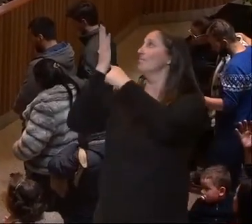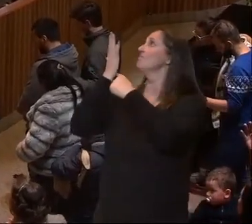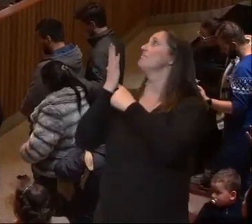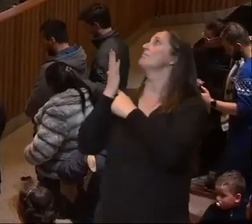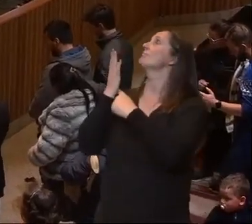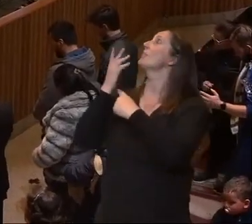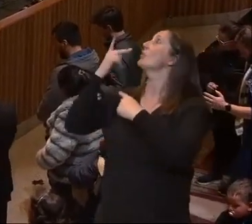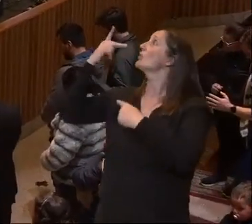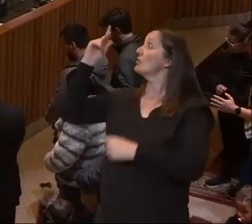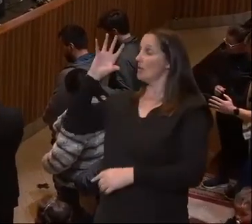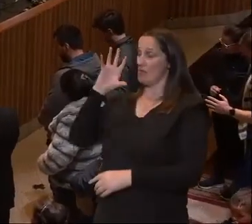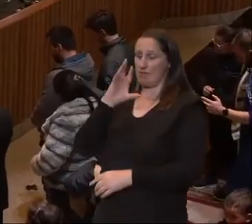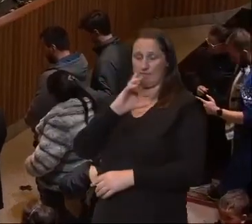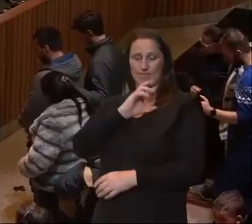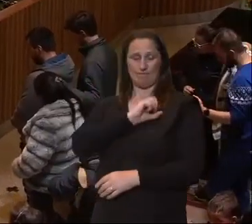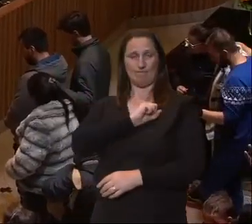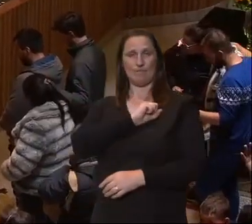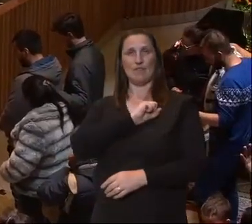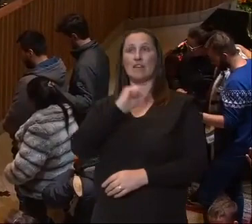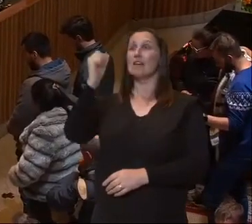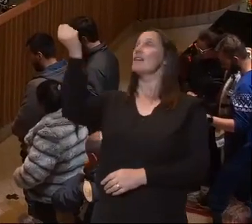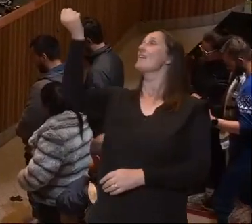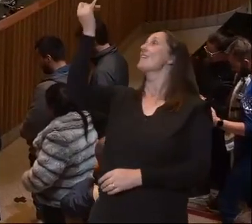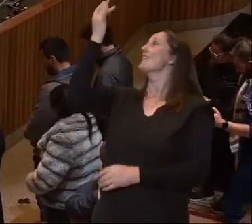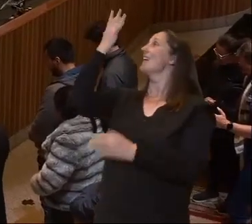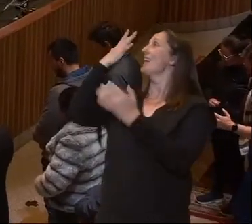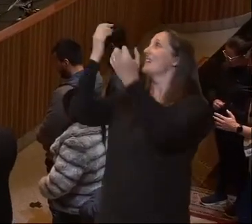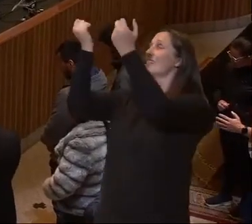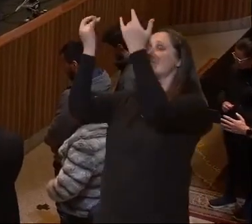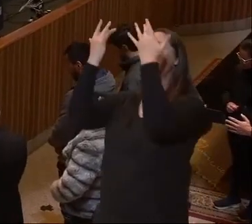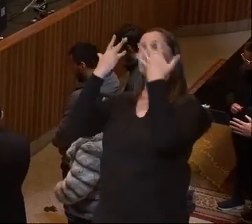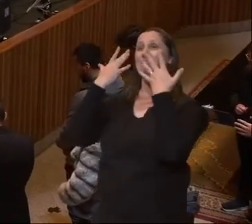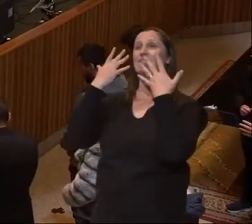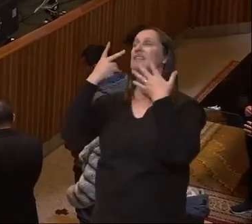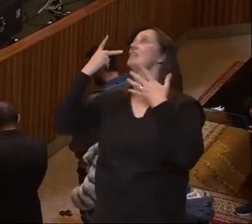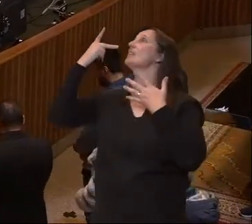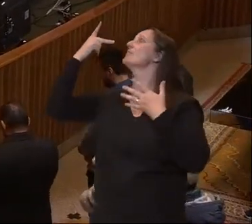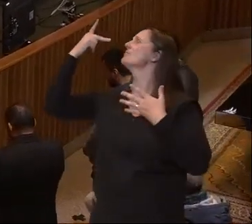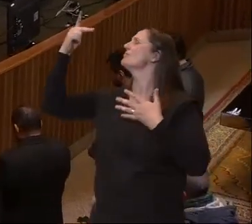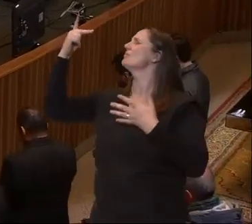Senhor, que o teu amor, que a tua graça, que o teu